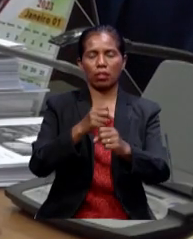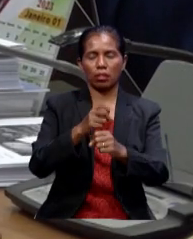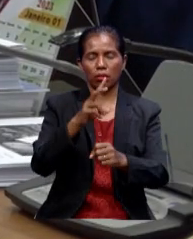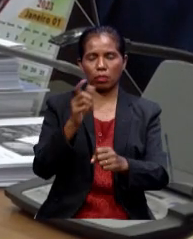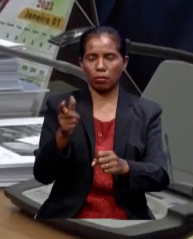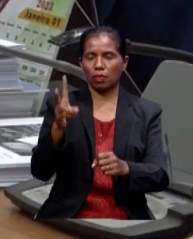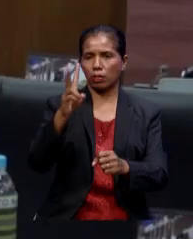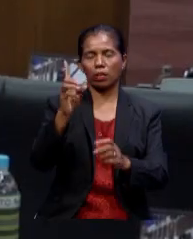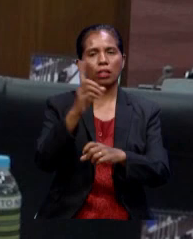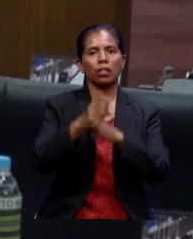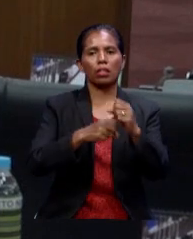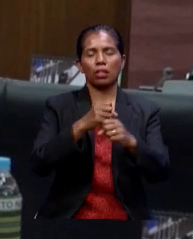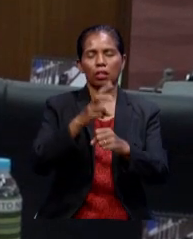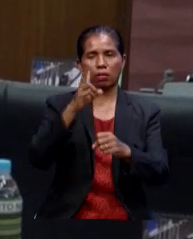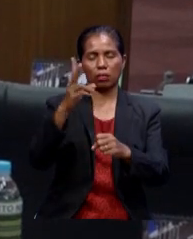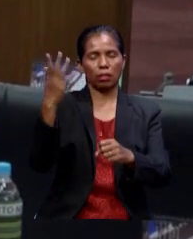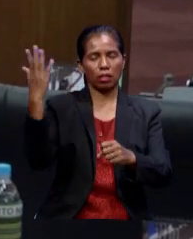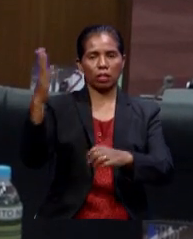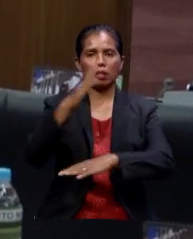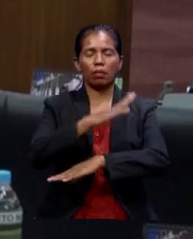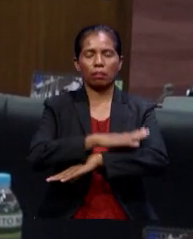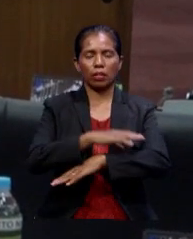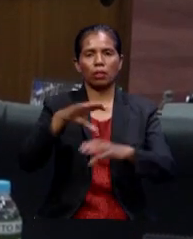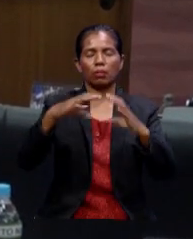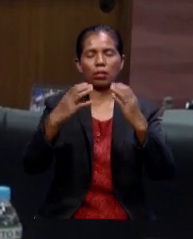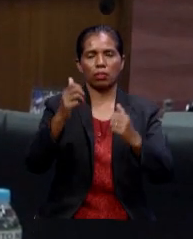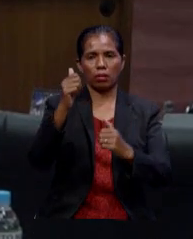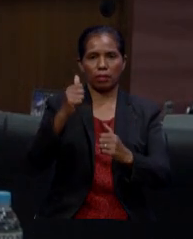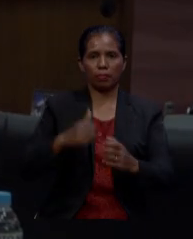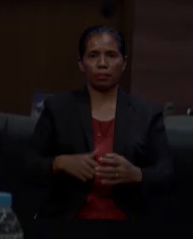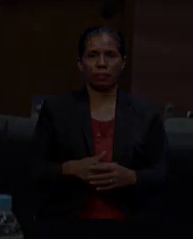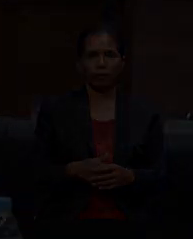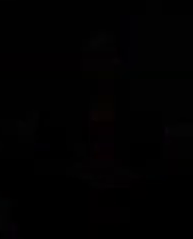tinang rua, lei refere iha deit meja Komisão A. Adairito Ximenes, Jaime dos Santos, GMN.